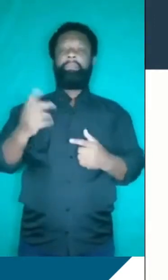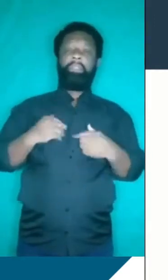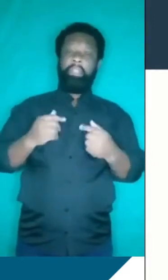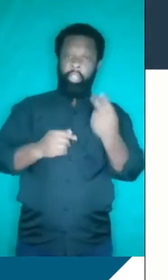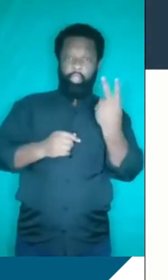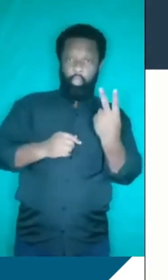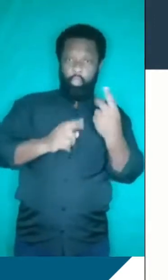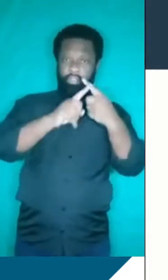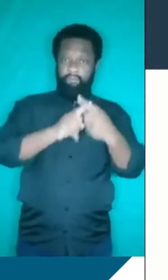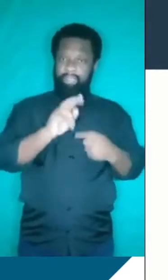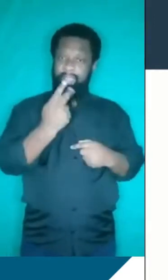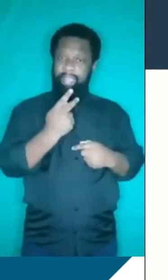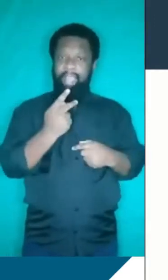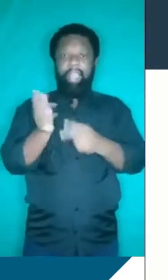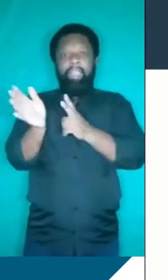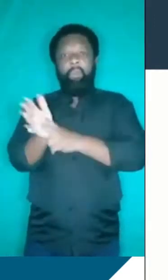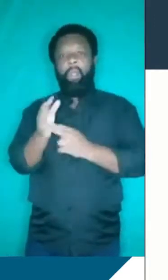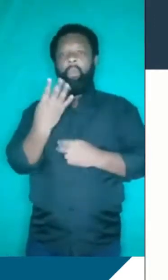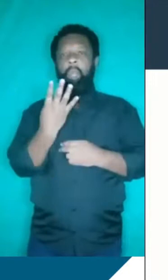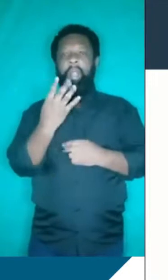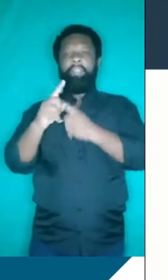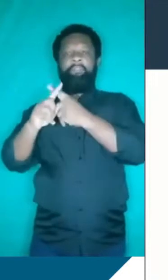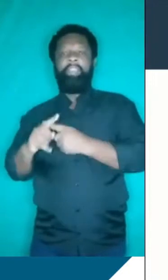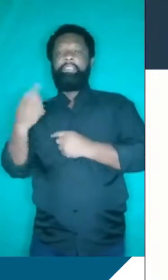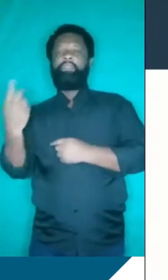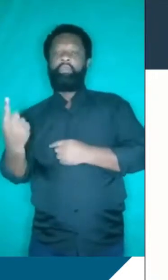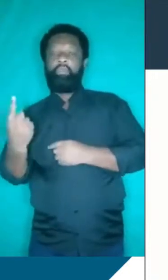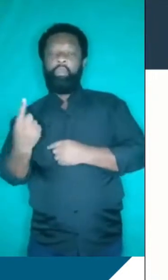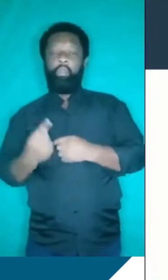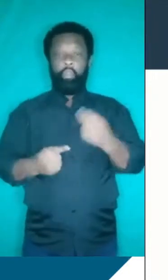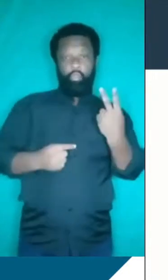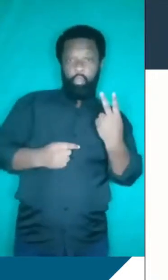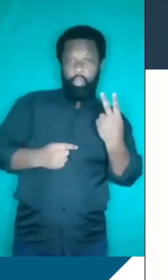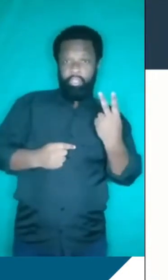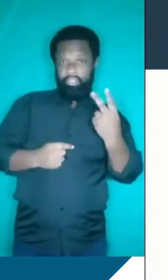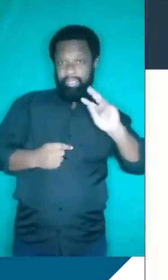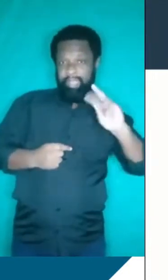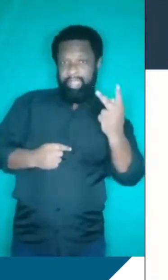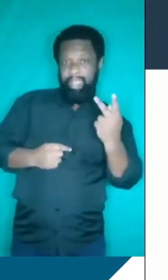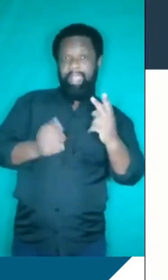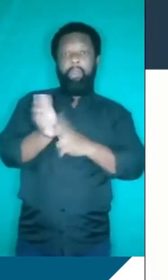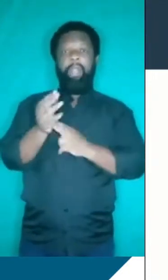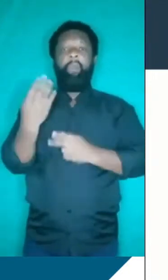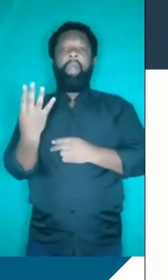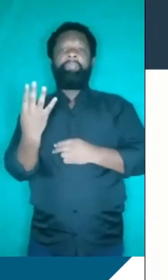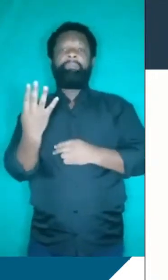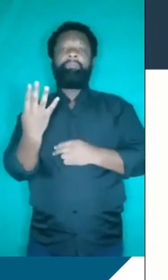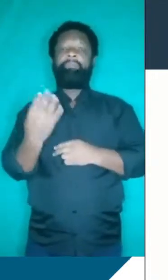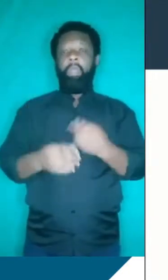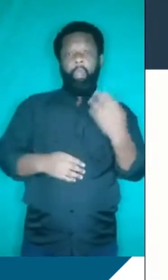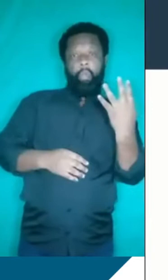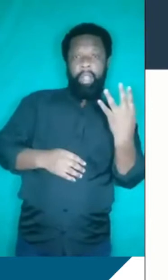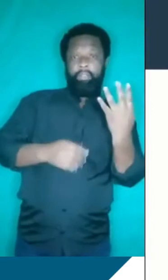ficar 2 vezes H igual a 4 vezes 1. 2H igual a 4. H vai ser o quê? 4 dividido por